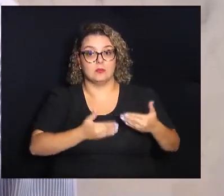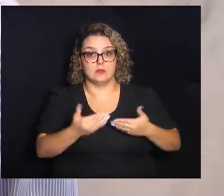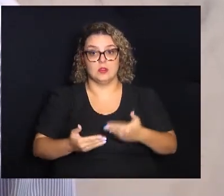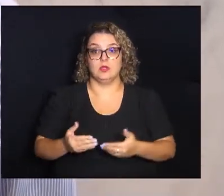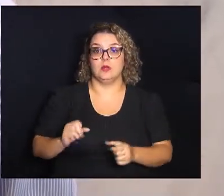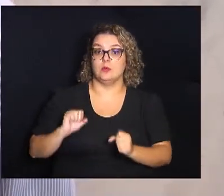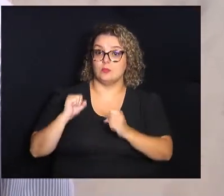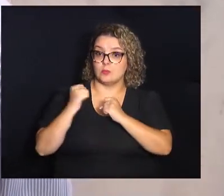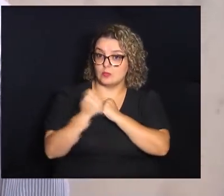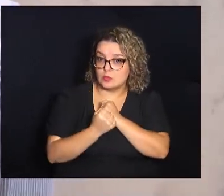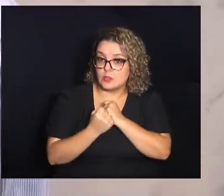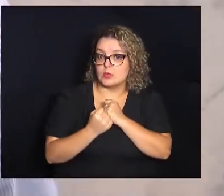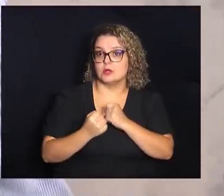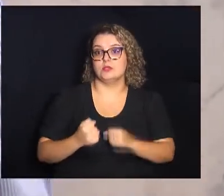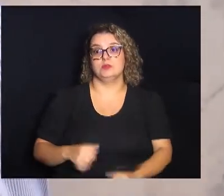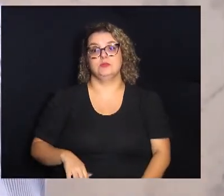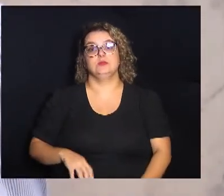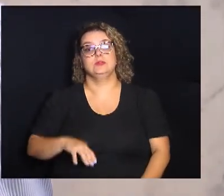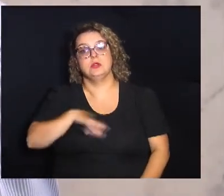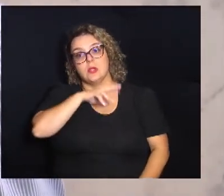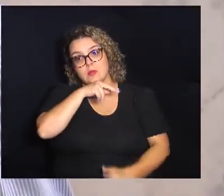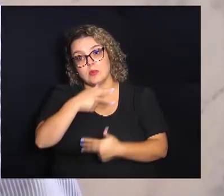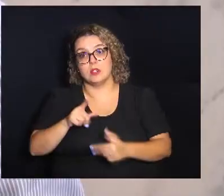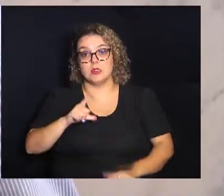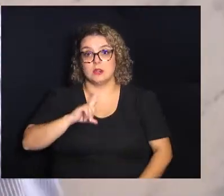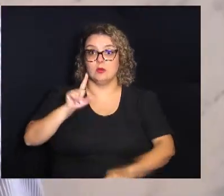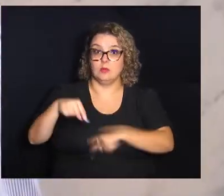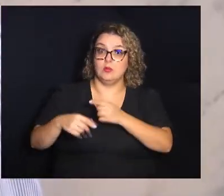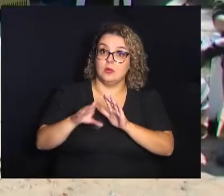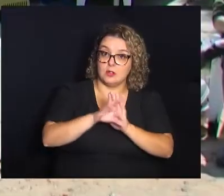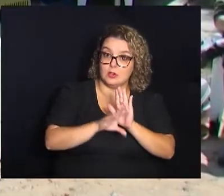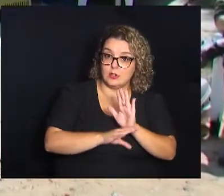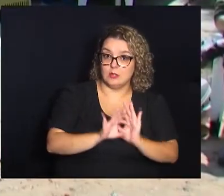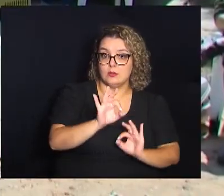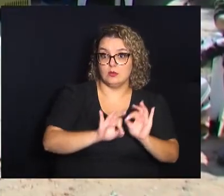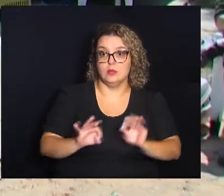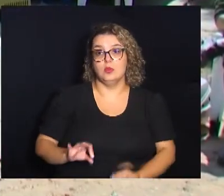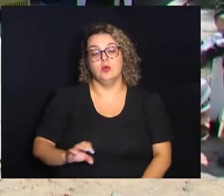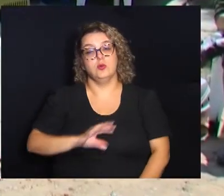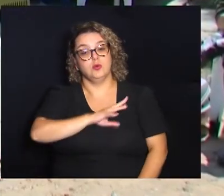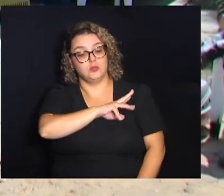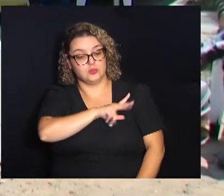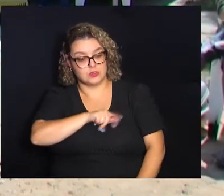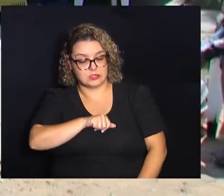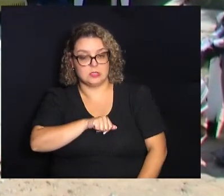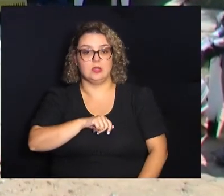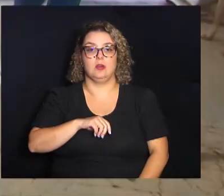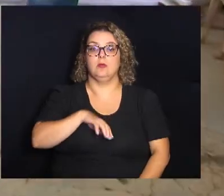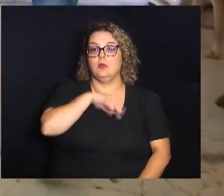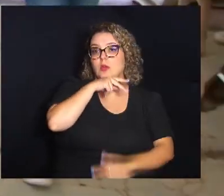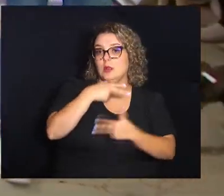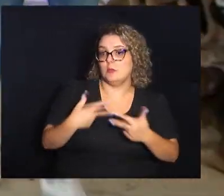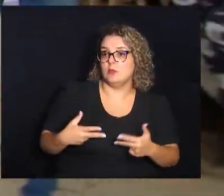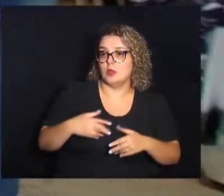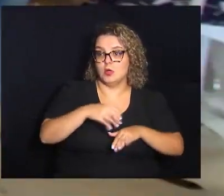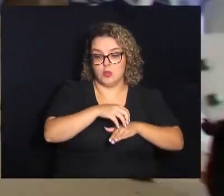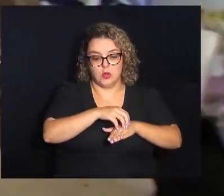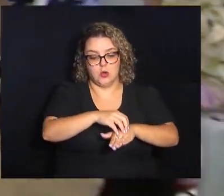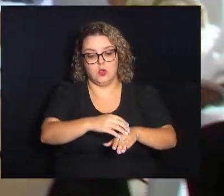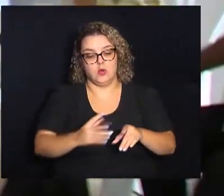e bem-estar animal em Campinas. Já tem outros projetos que são o SAMU Animal, né, que é o Castramóvel, que é